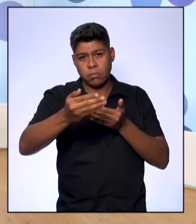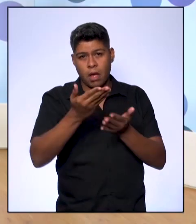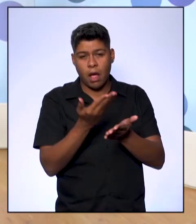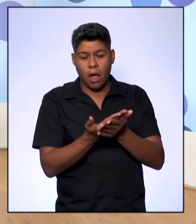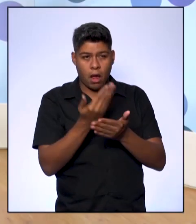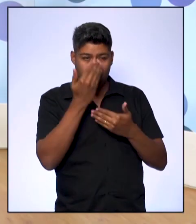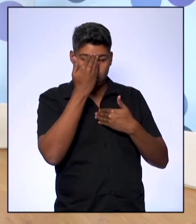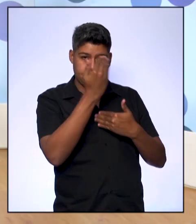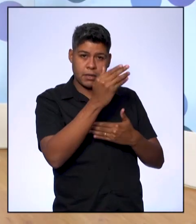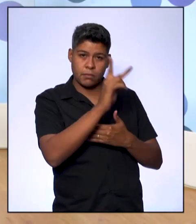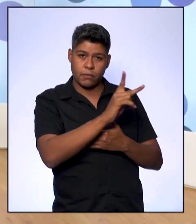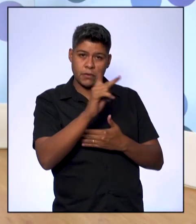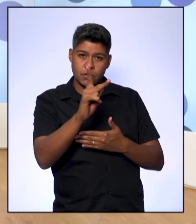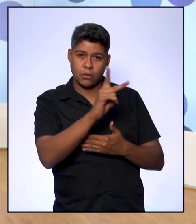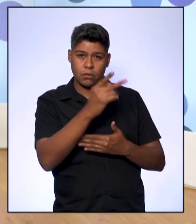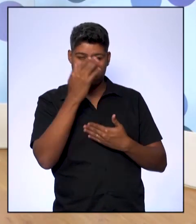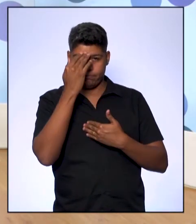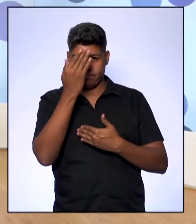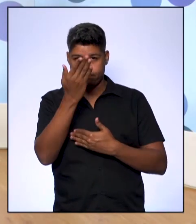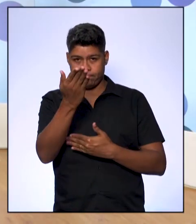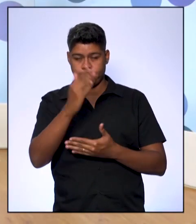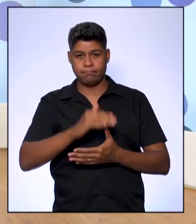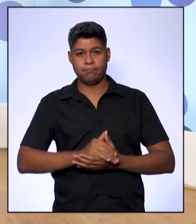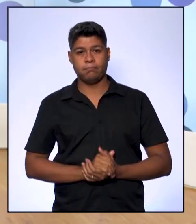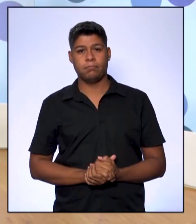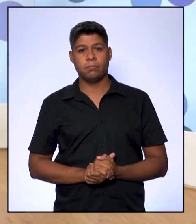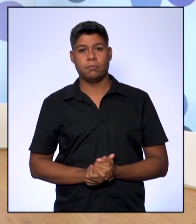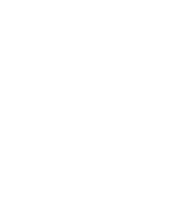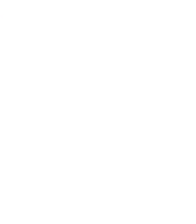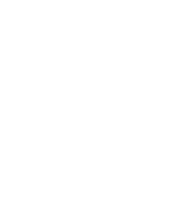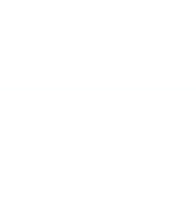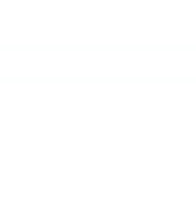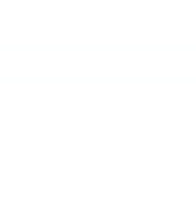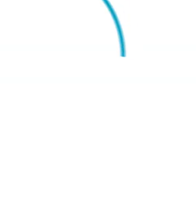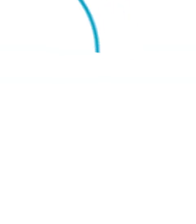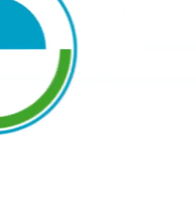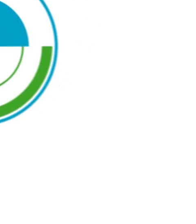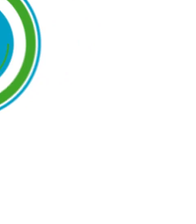pessoa muito obrigado obrigado pessoal tchau tchau